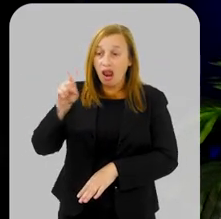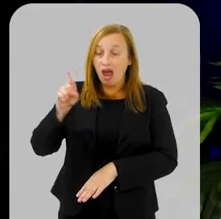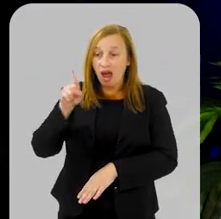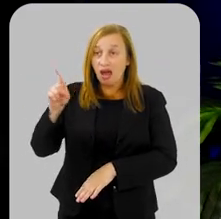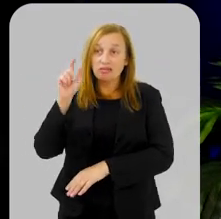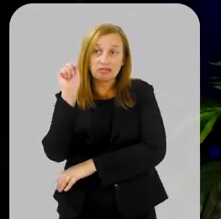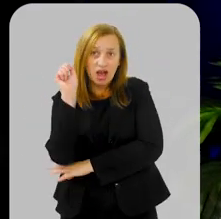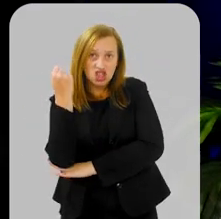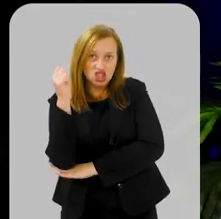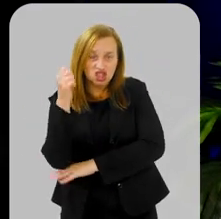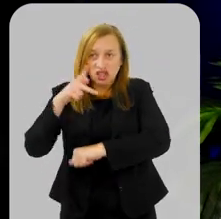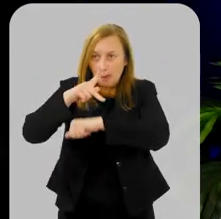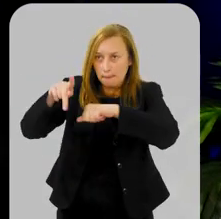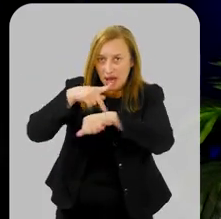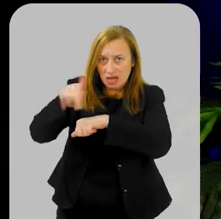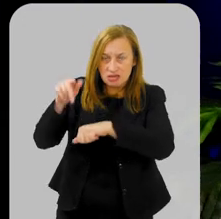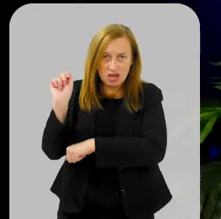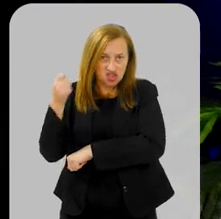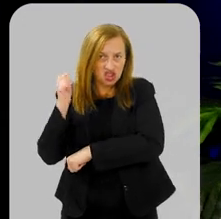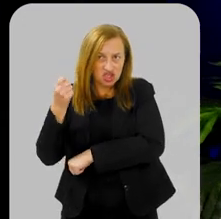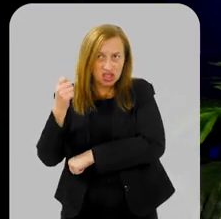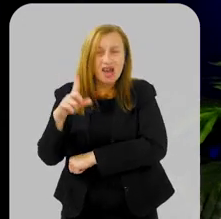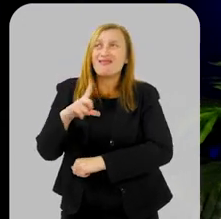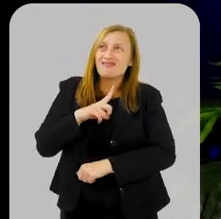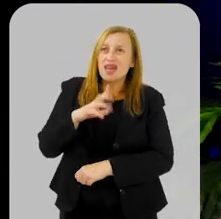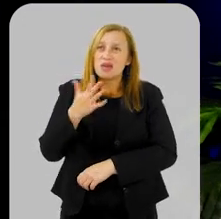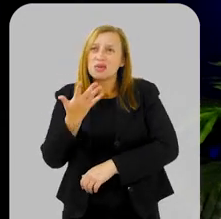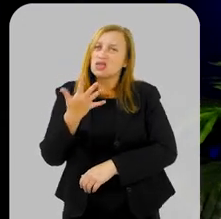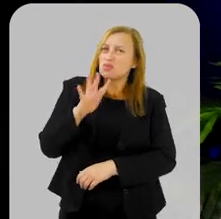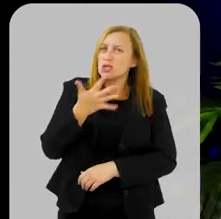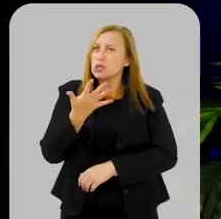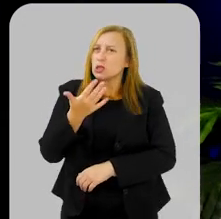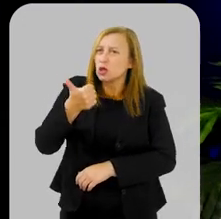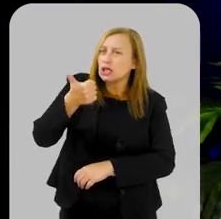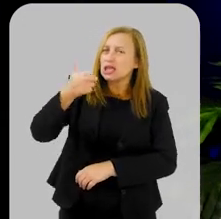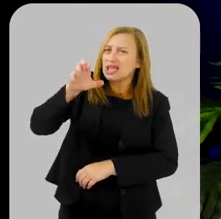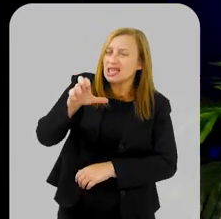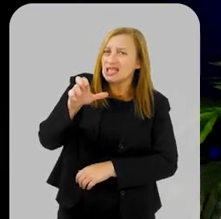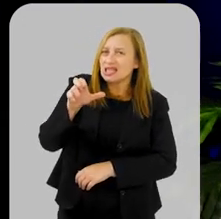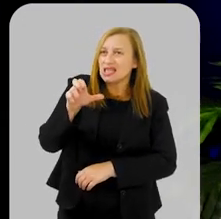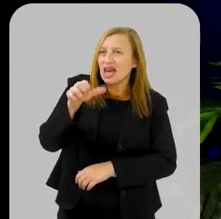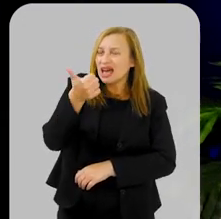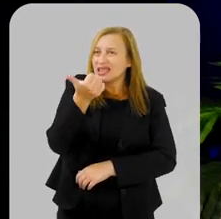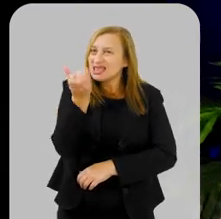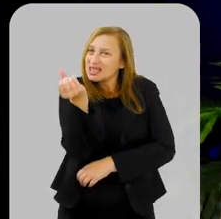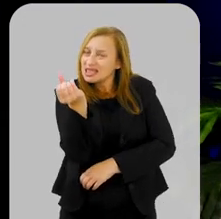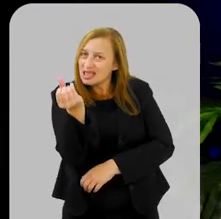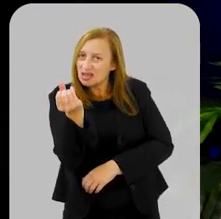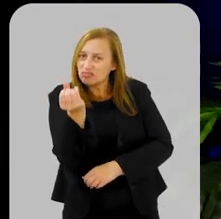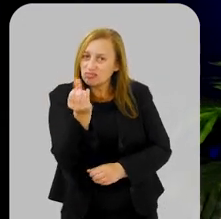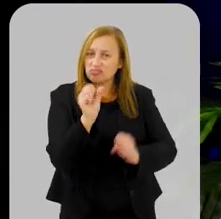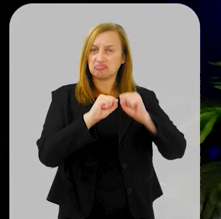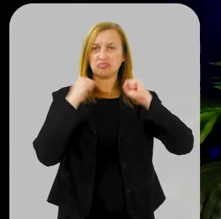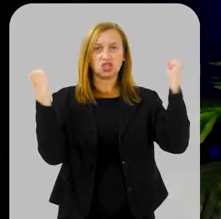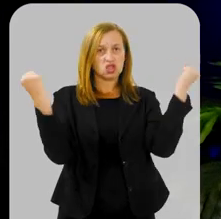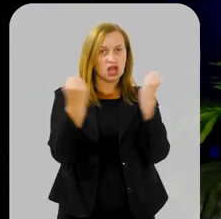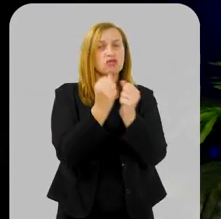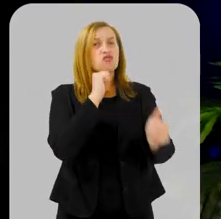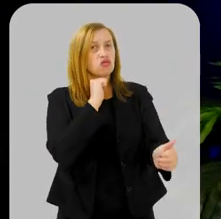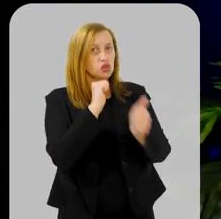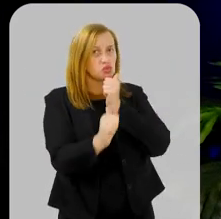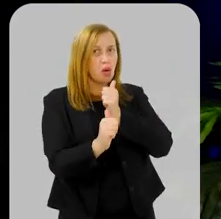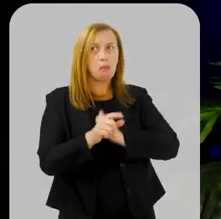Buenos Aires, ali na Argentina, tem no mínimo 15 a 16 estádios de futebol.